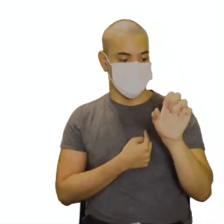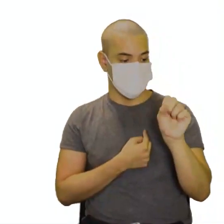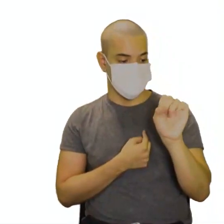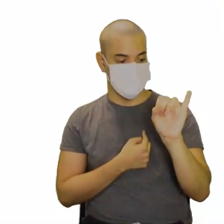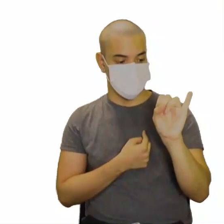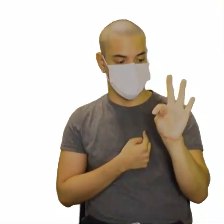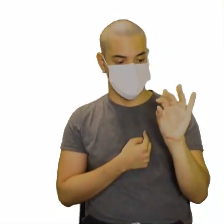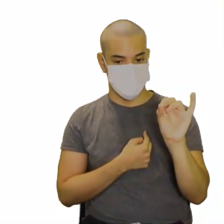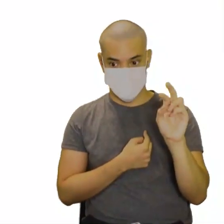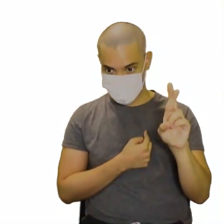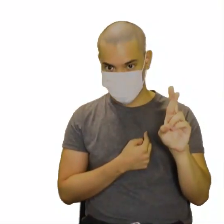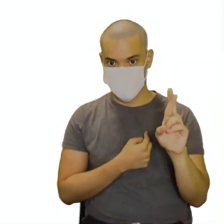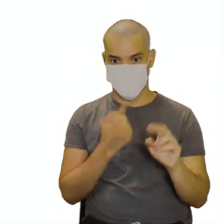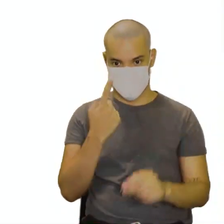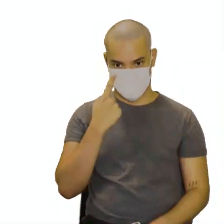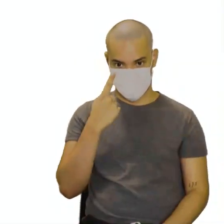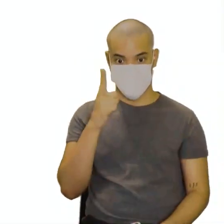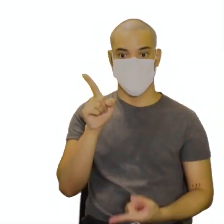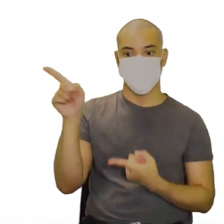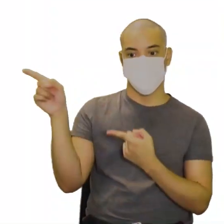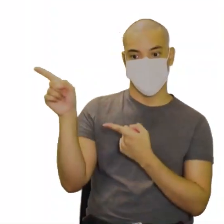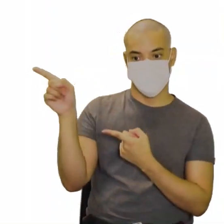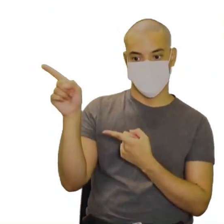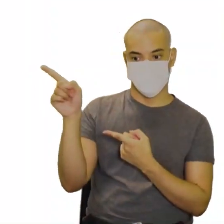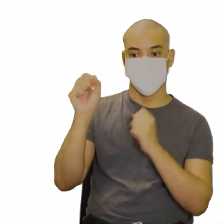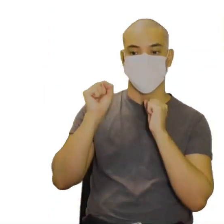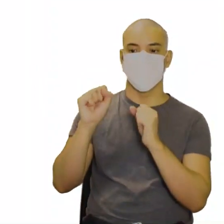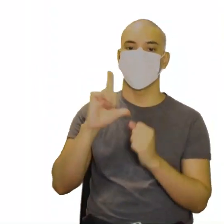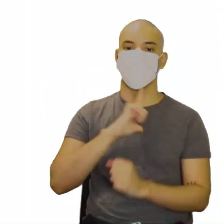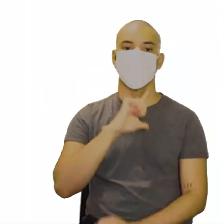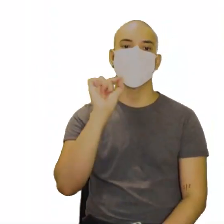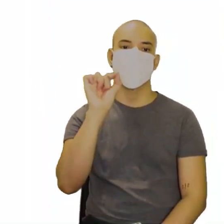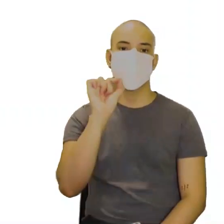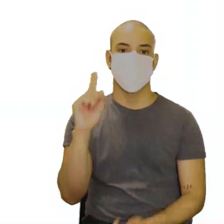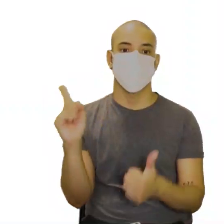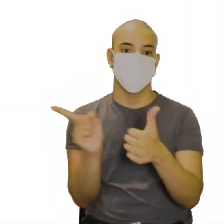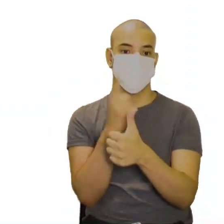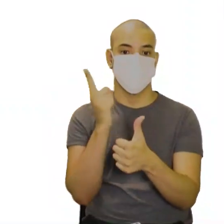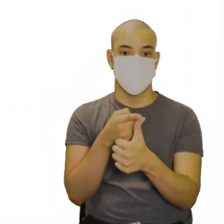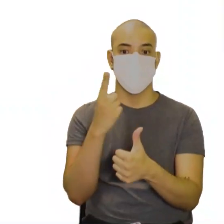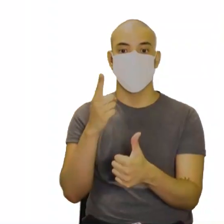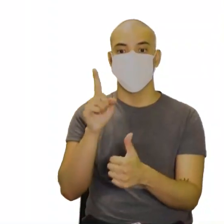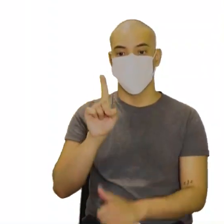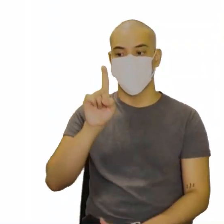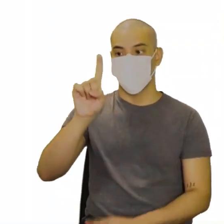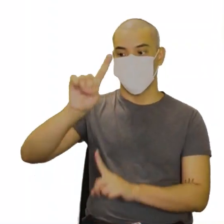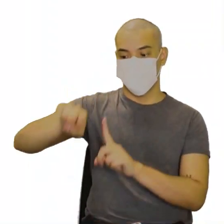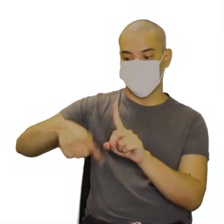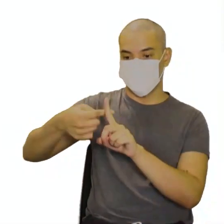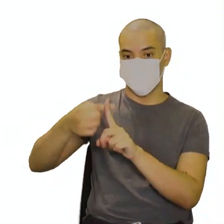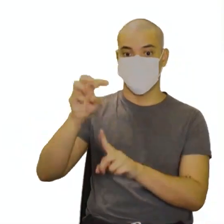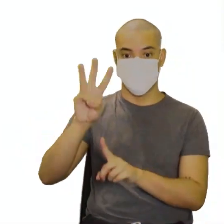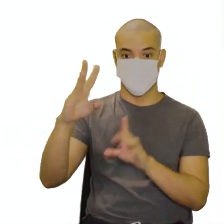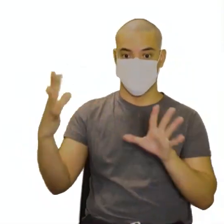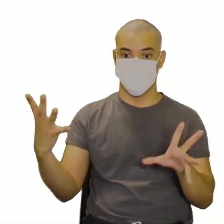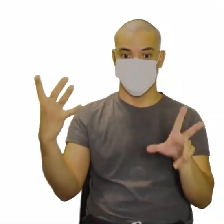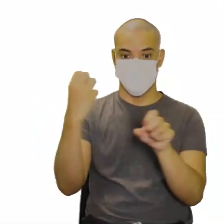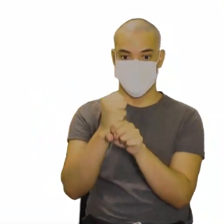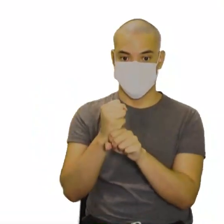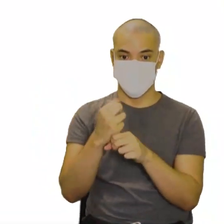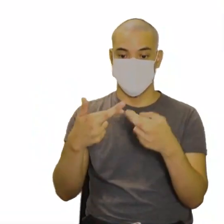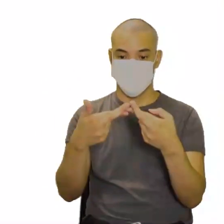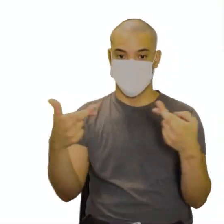Olha só. Então, eu vou ter aqui, ó, 1 mais 3 daqui, eu vou ter uma